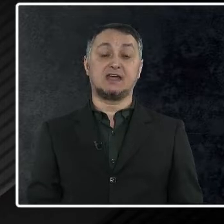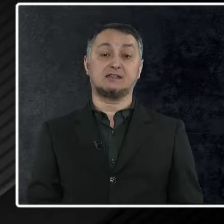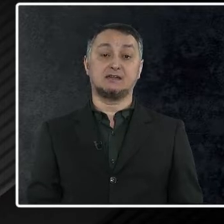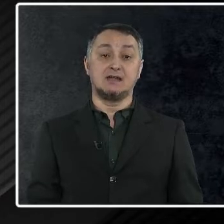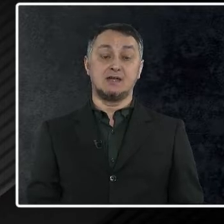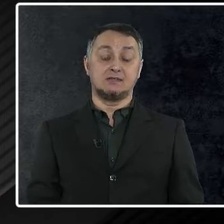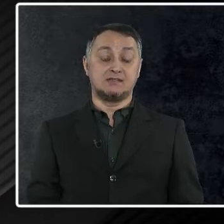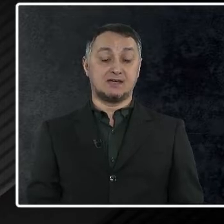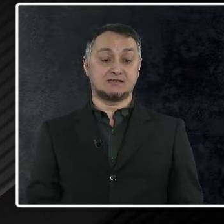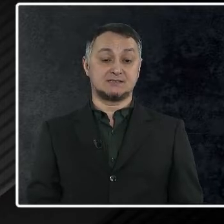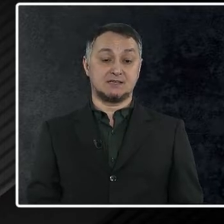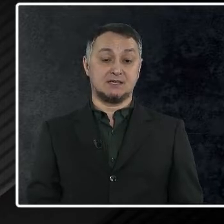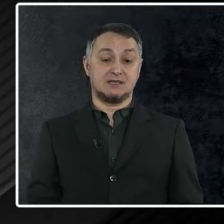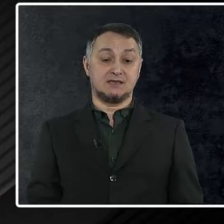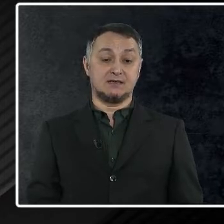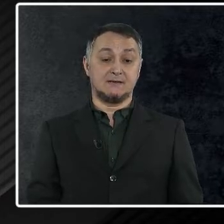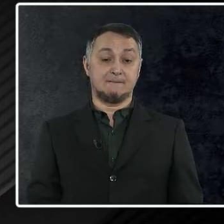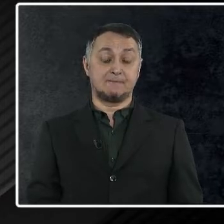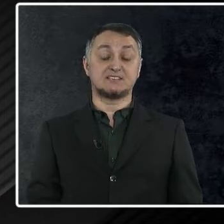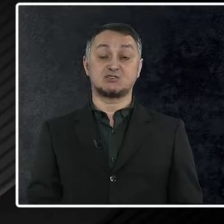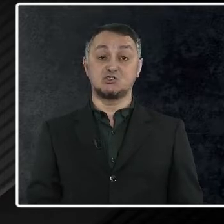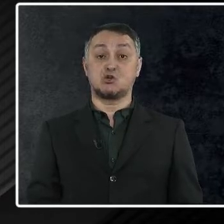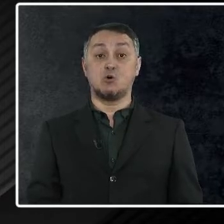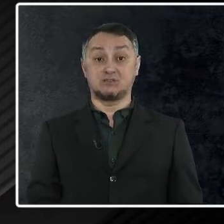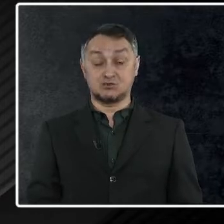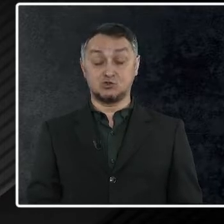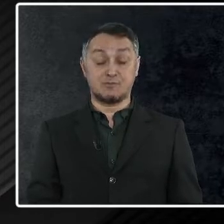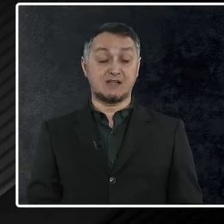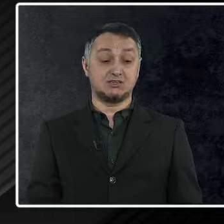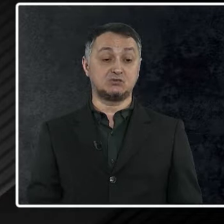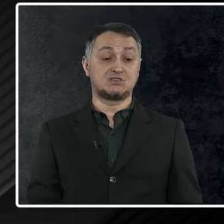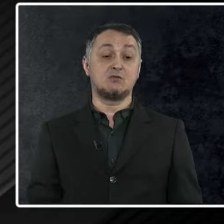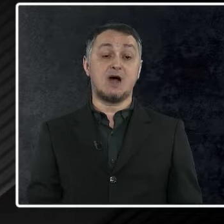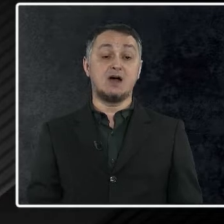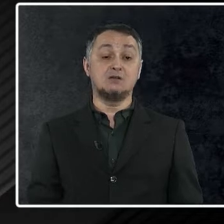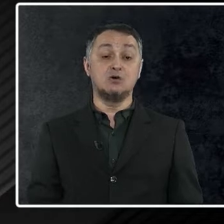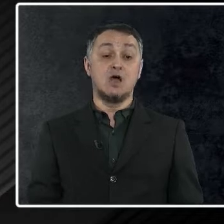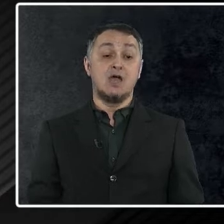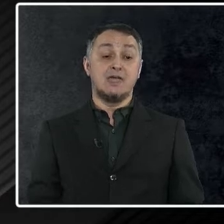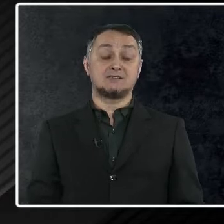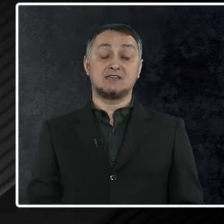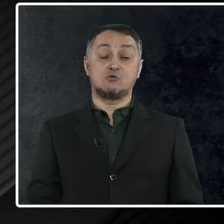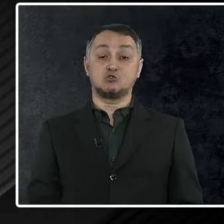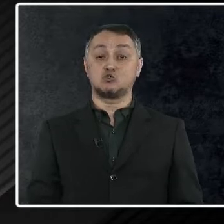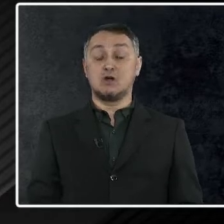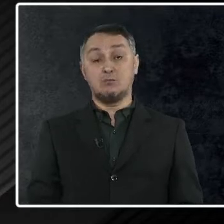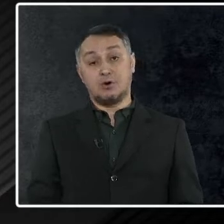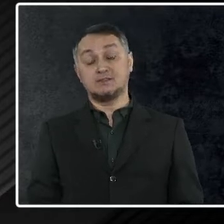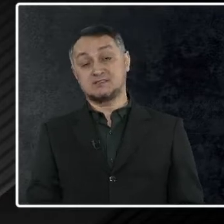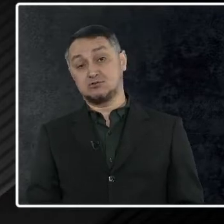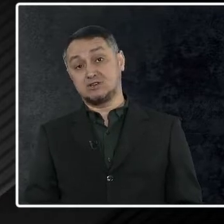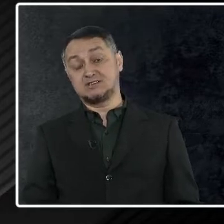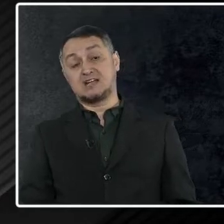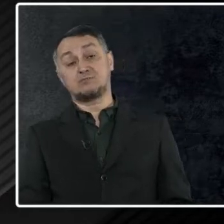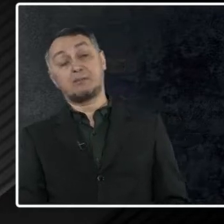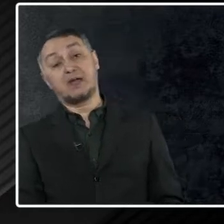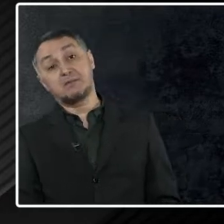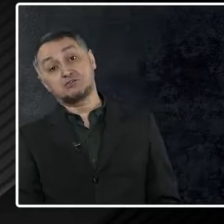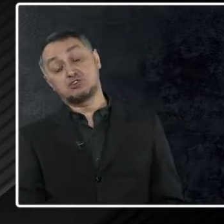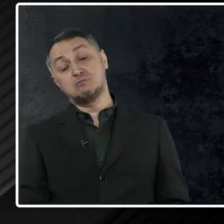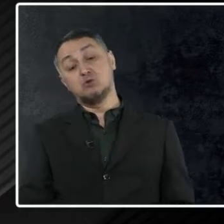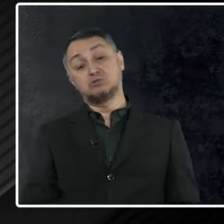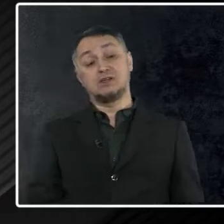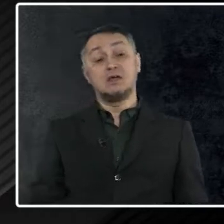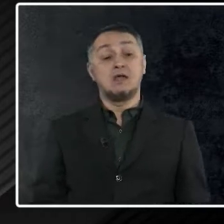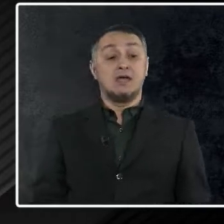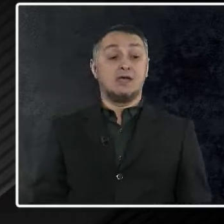que trata das prestações de contas dos partidos ano a ano. Esses recursos não podem ser utilizados para pagamentos